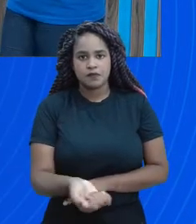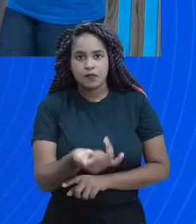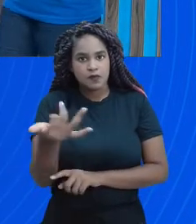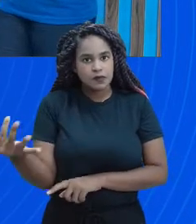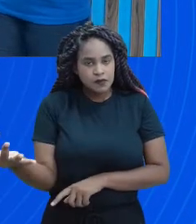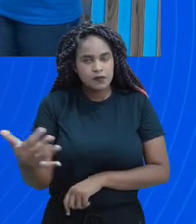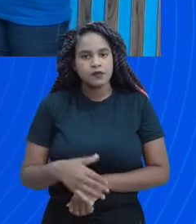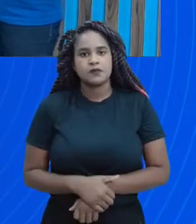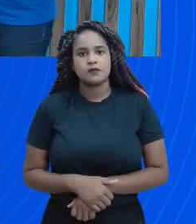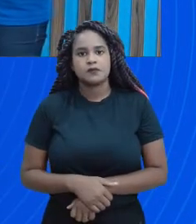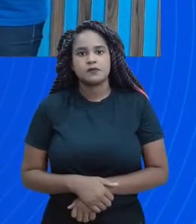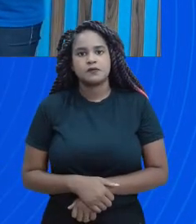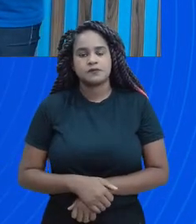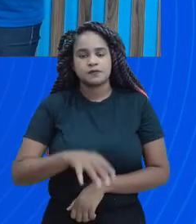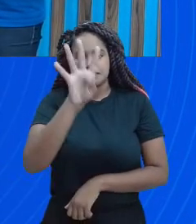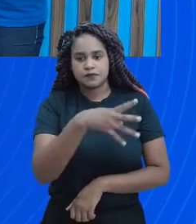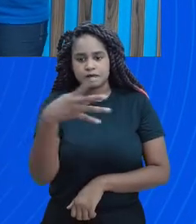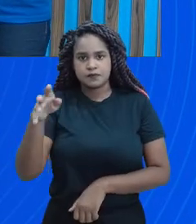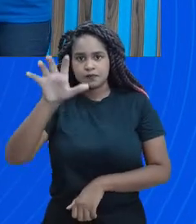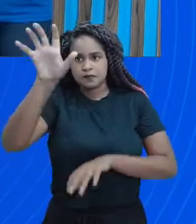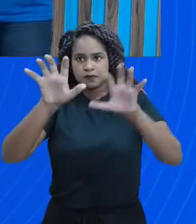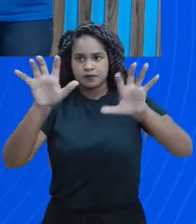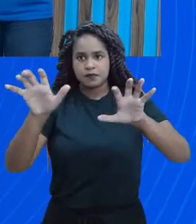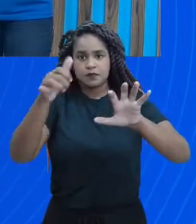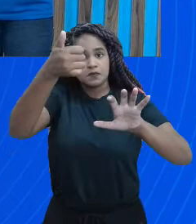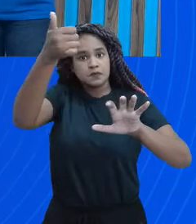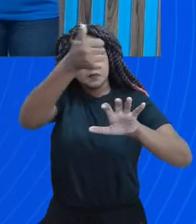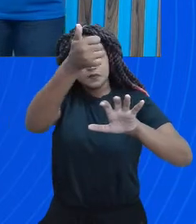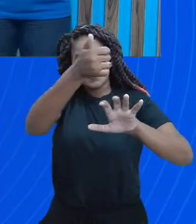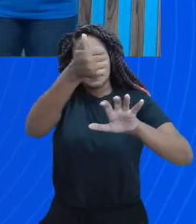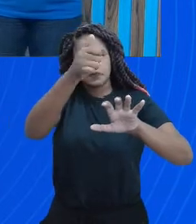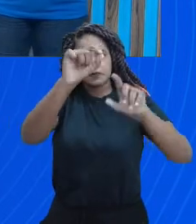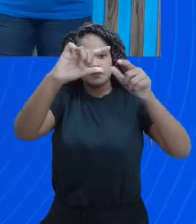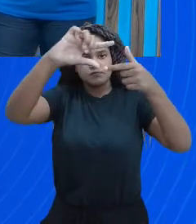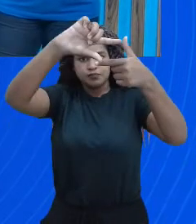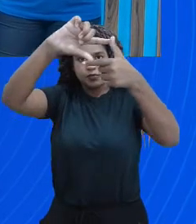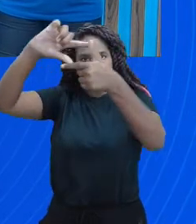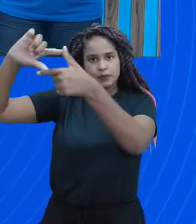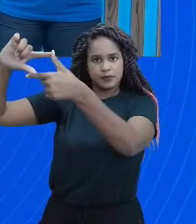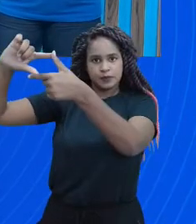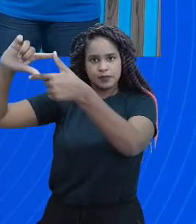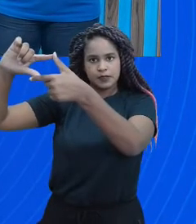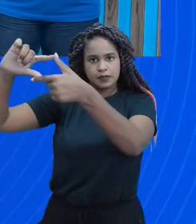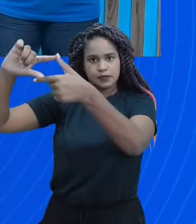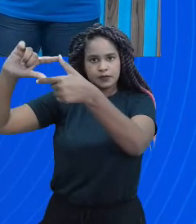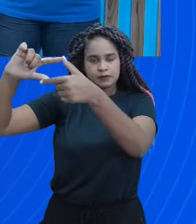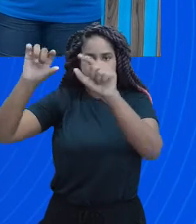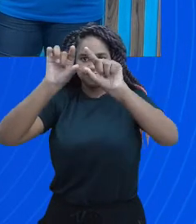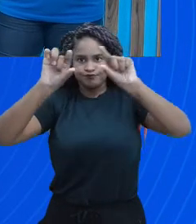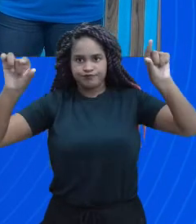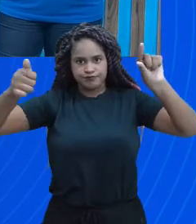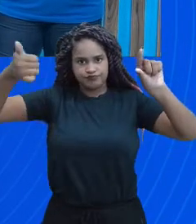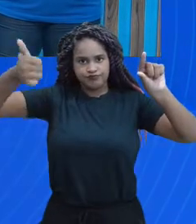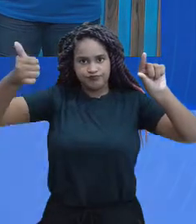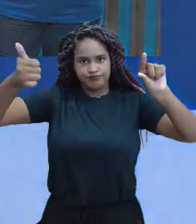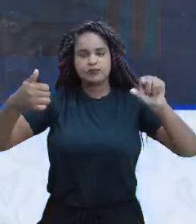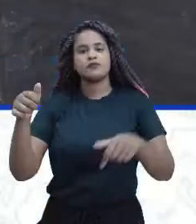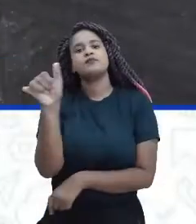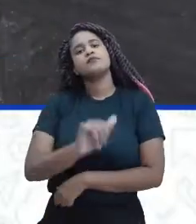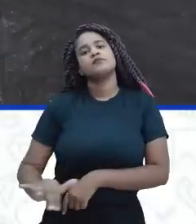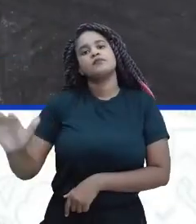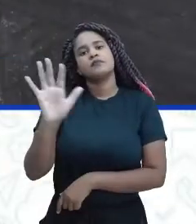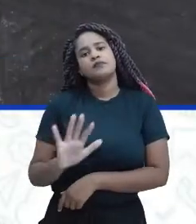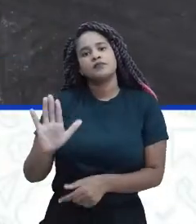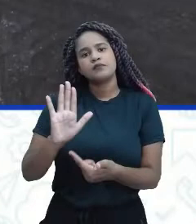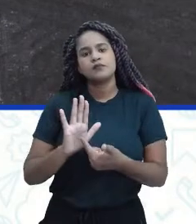quantidade, normalmente se pinta os primeiros quadrinhos, a primeira linha, o primeiro pedacinho. Então, aqui a gente está trazendo imagens que